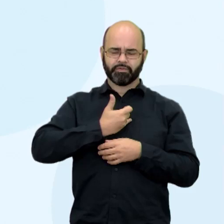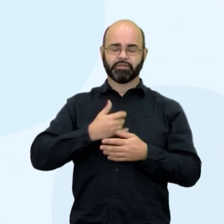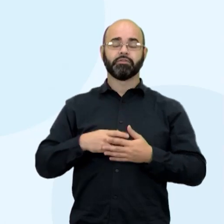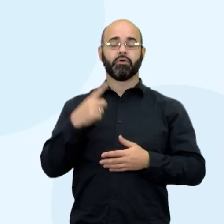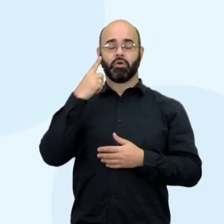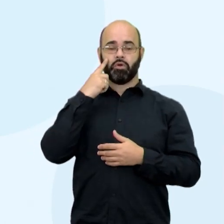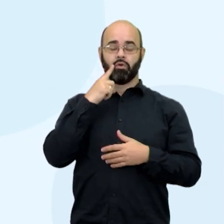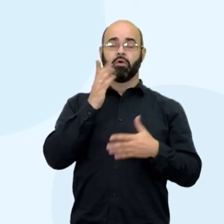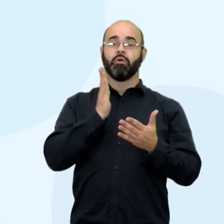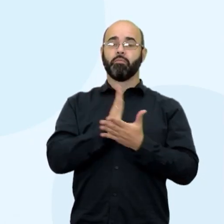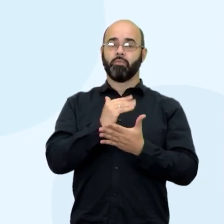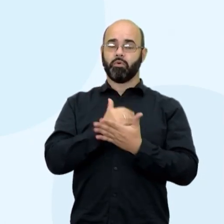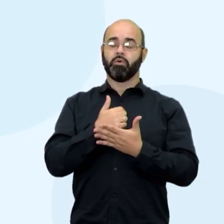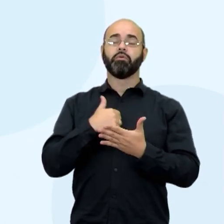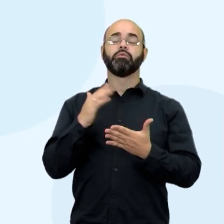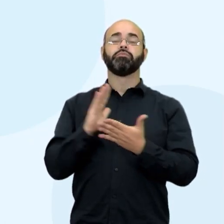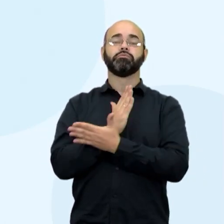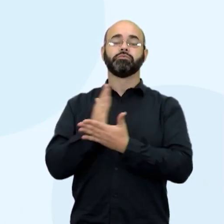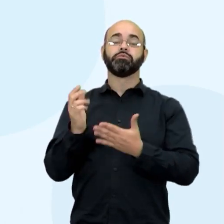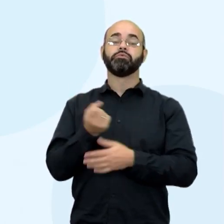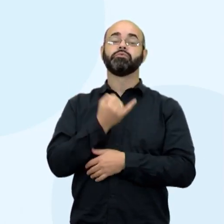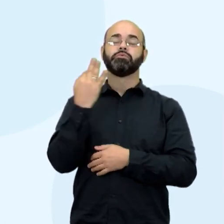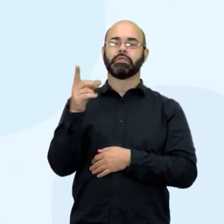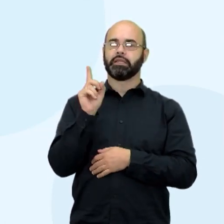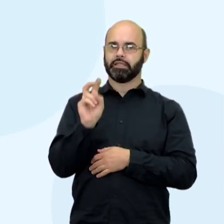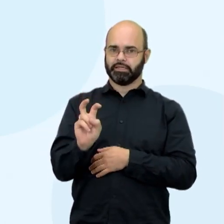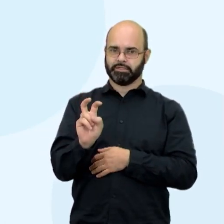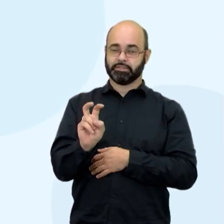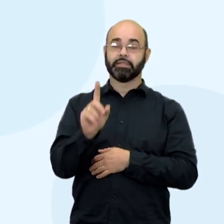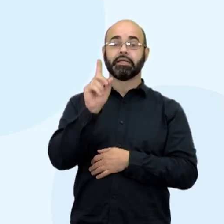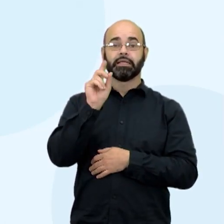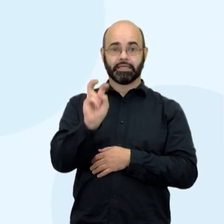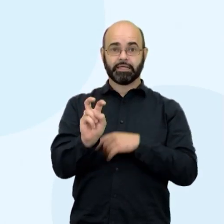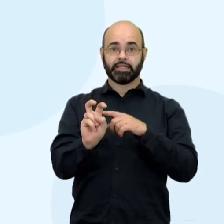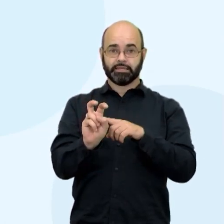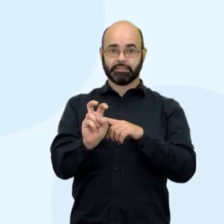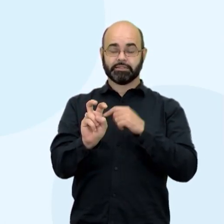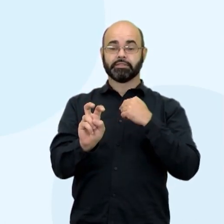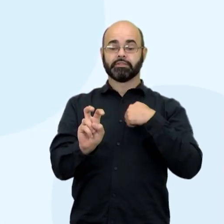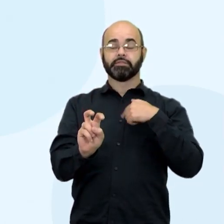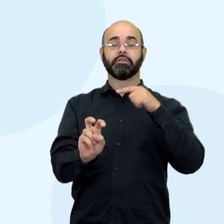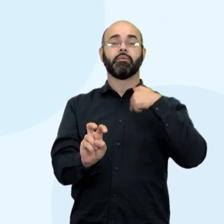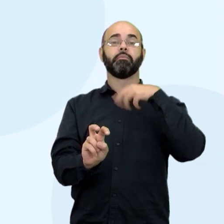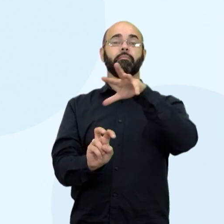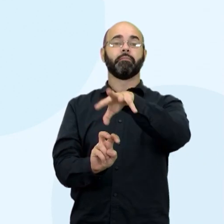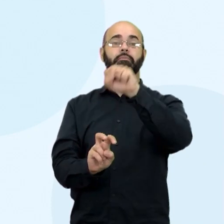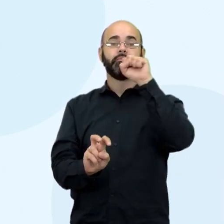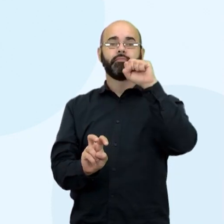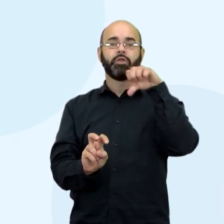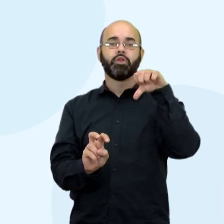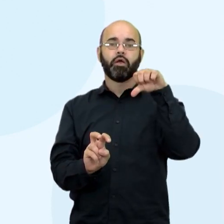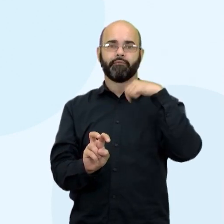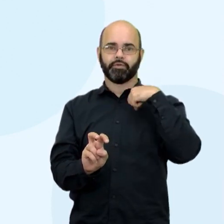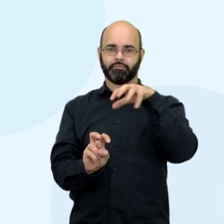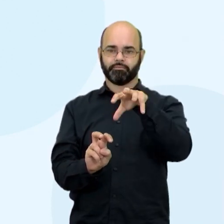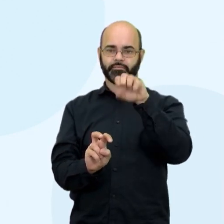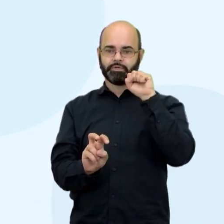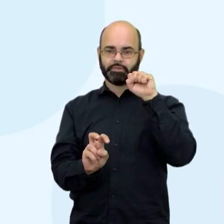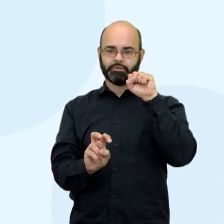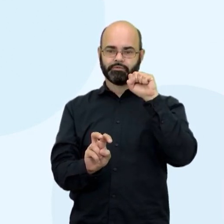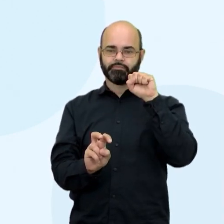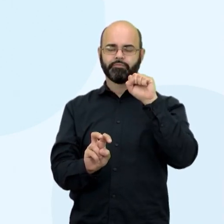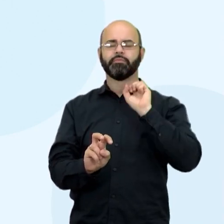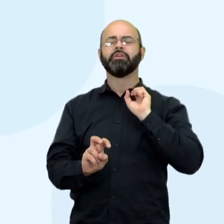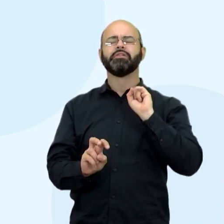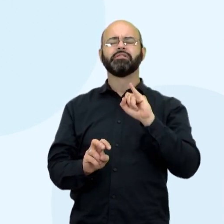bolo em 15 pedaços. E desses 15 pedaços, eu dei 9. Se por um acaso a Marta não